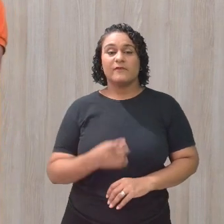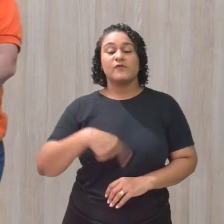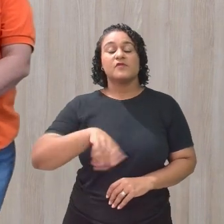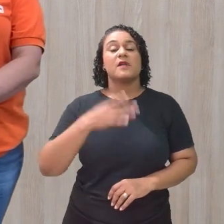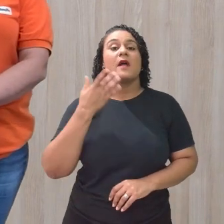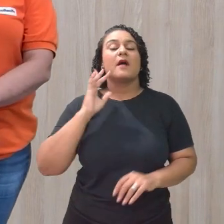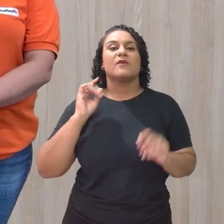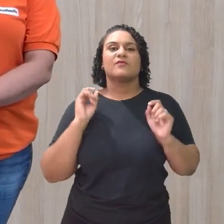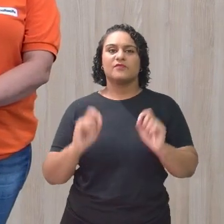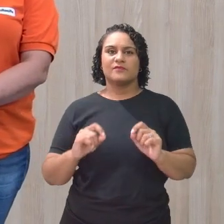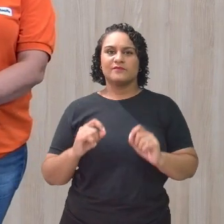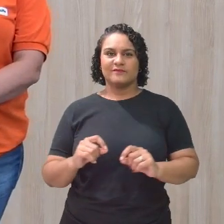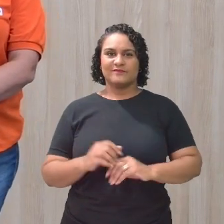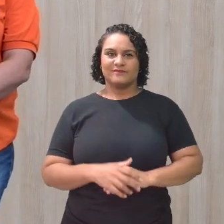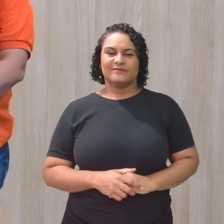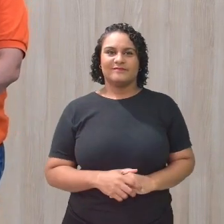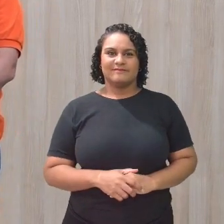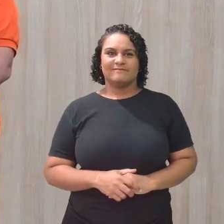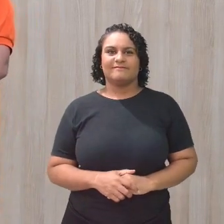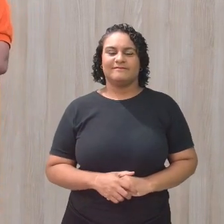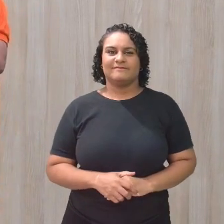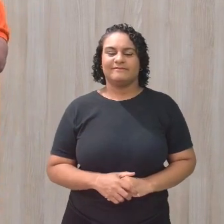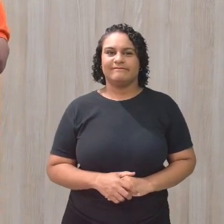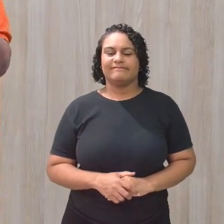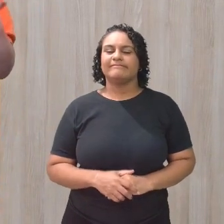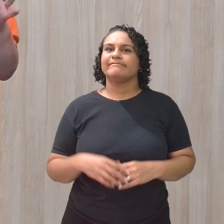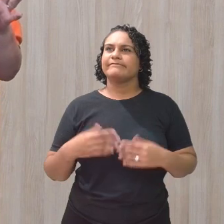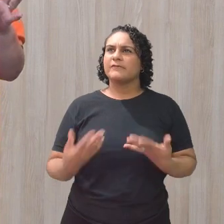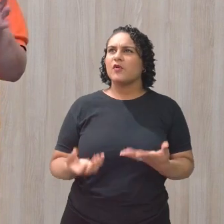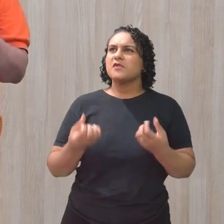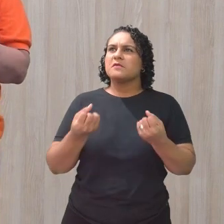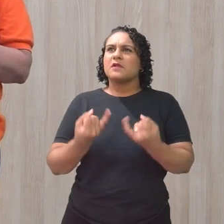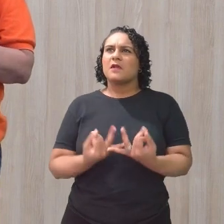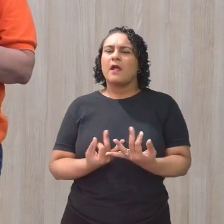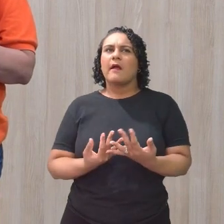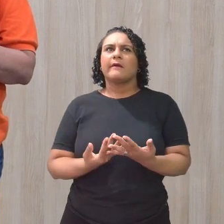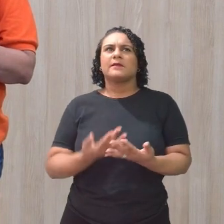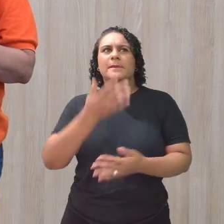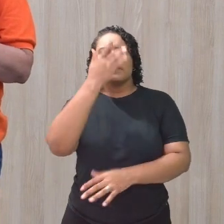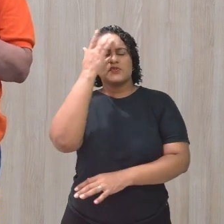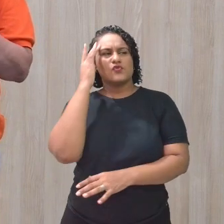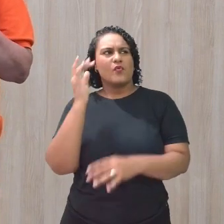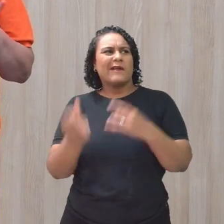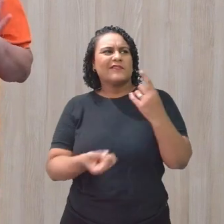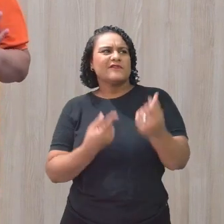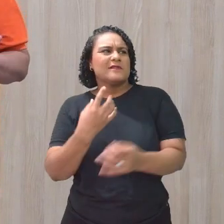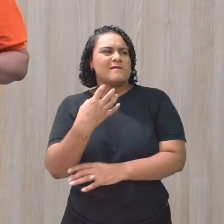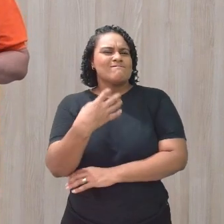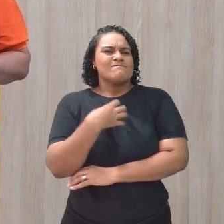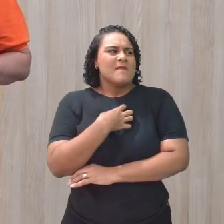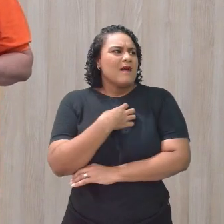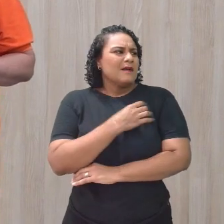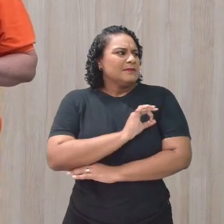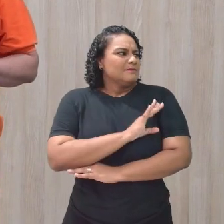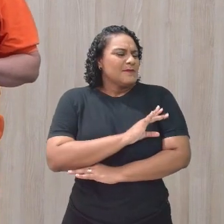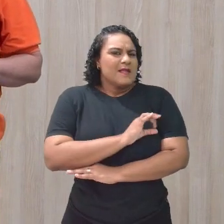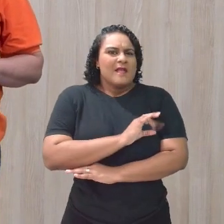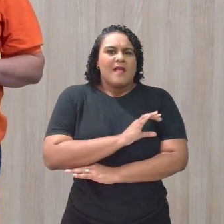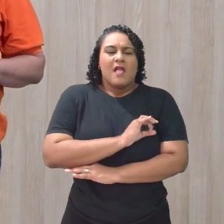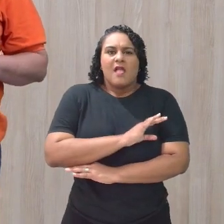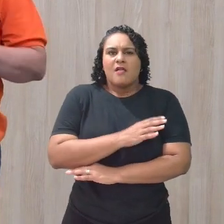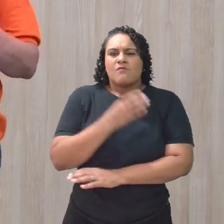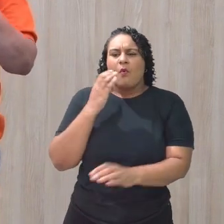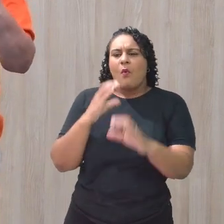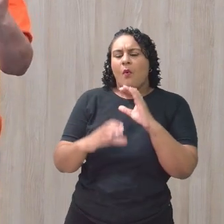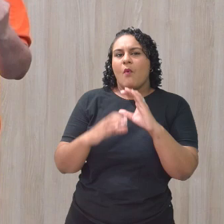vocês sabem sobre isso? Eu falei do medo de se expressar, o medo de ser rejeitado através da